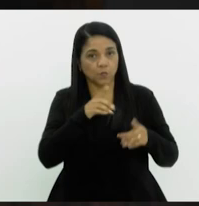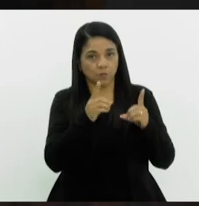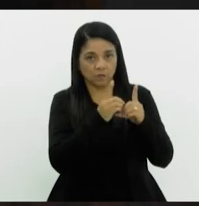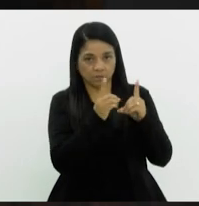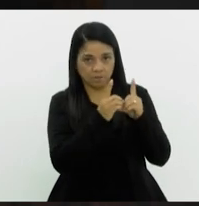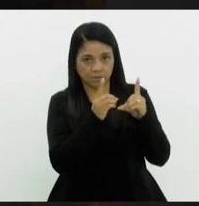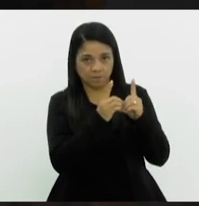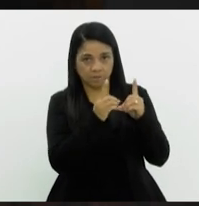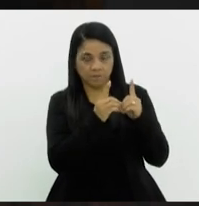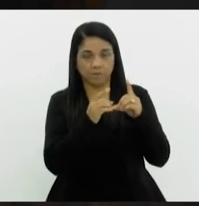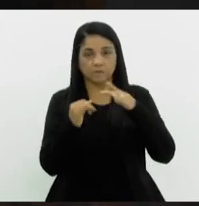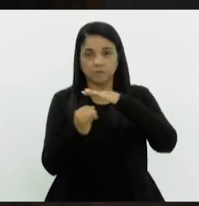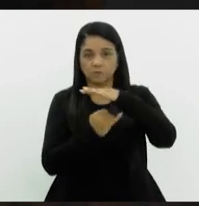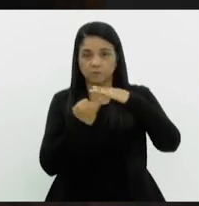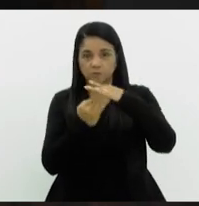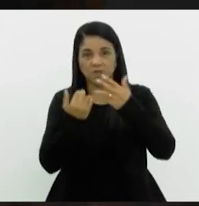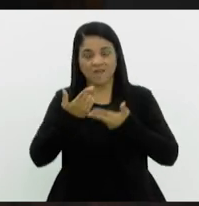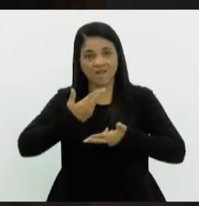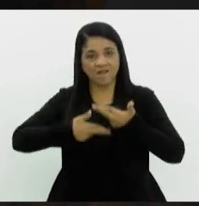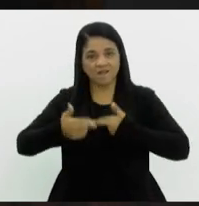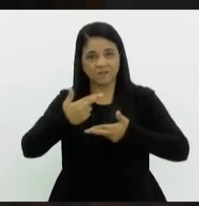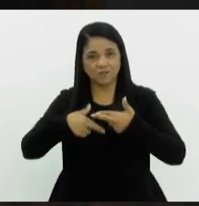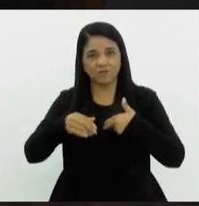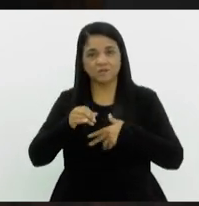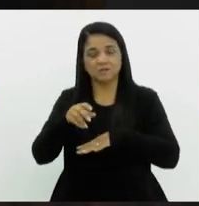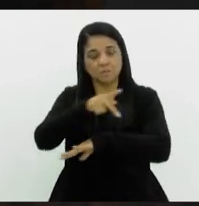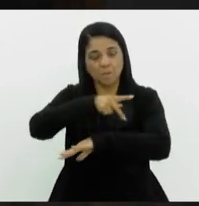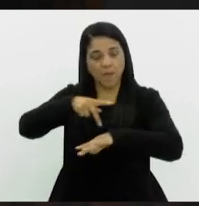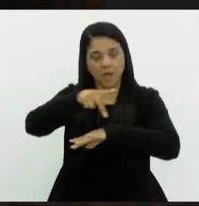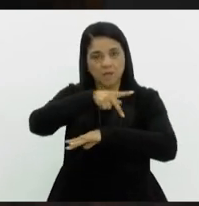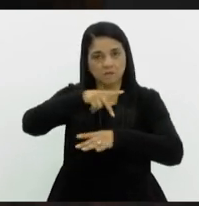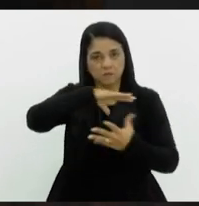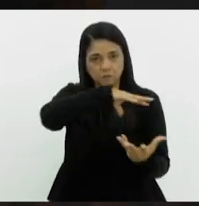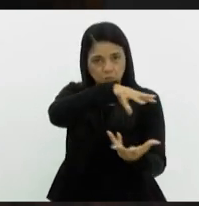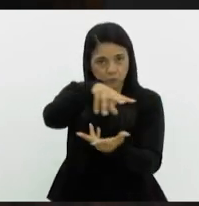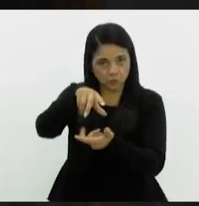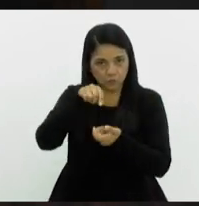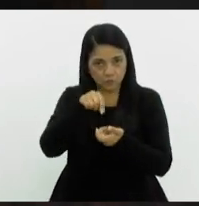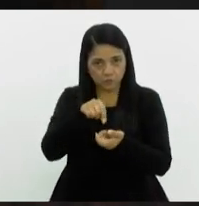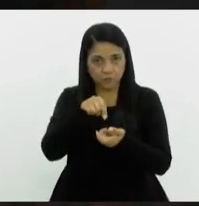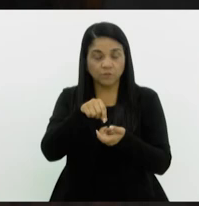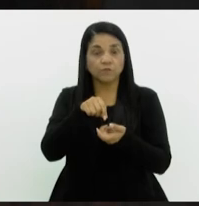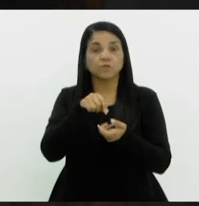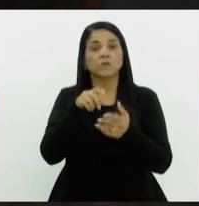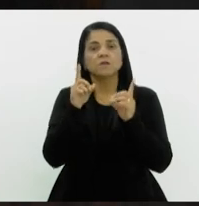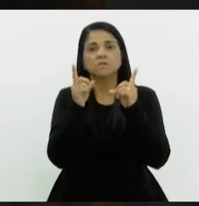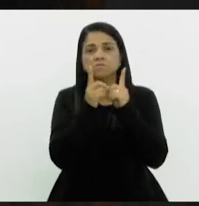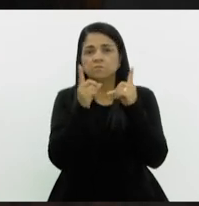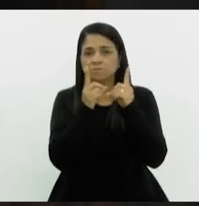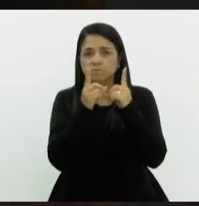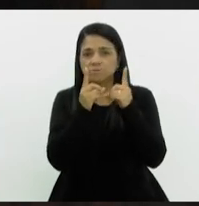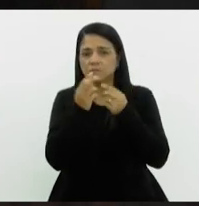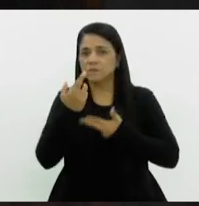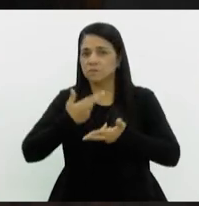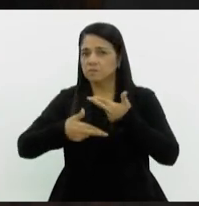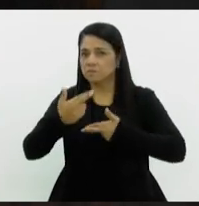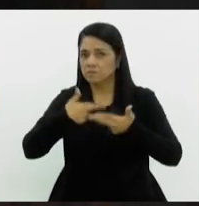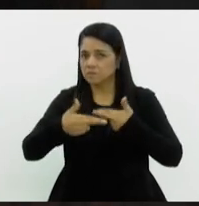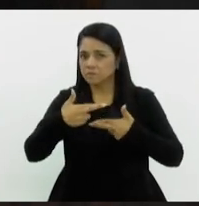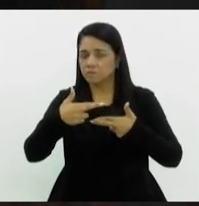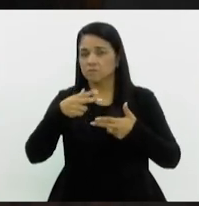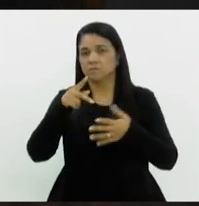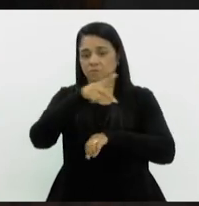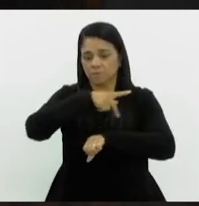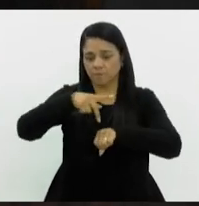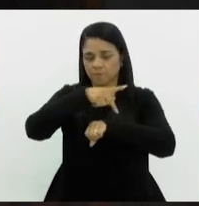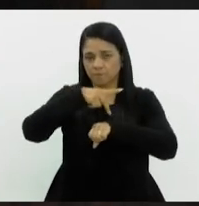institucional de relações internacionais. Esse departamento de relações internacionais, que